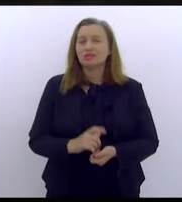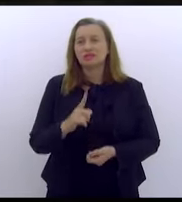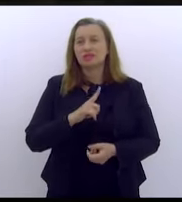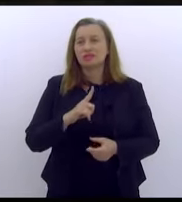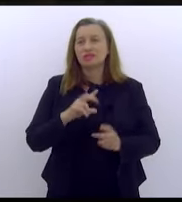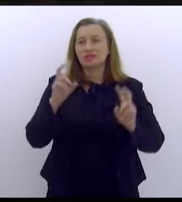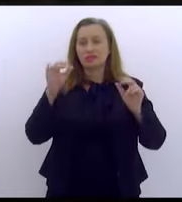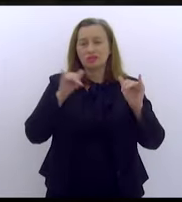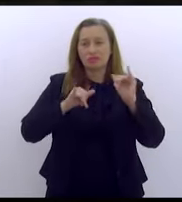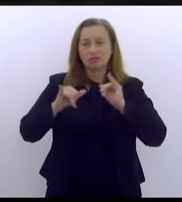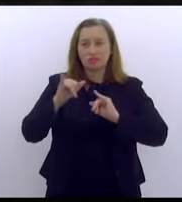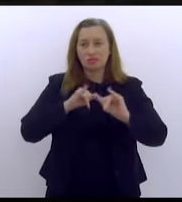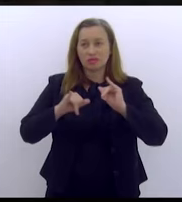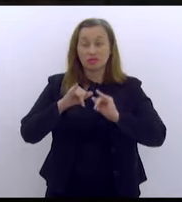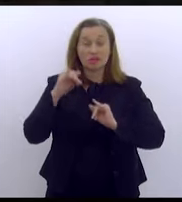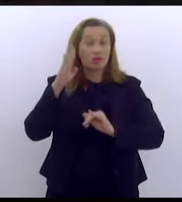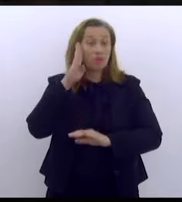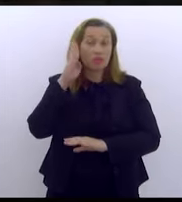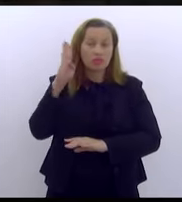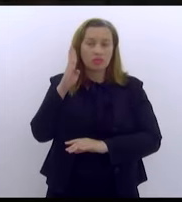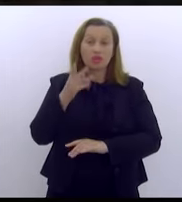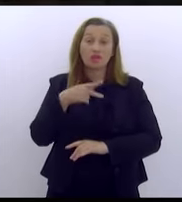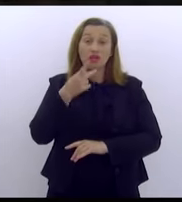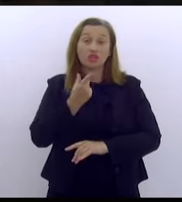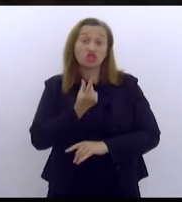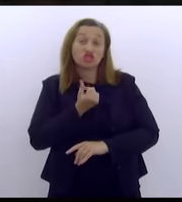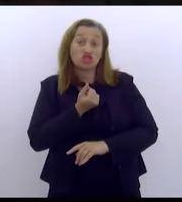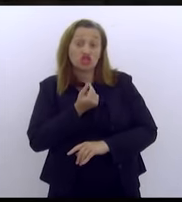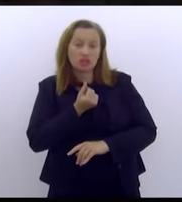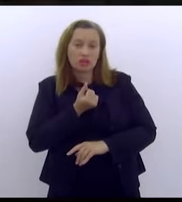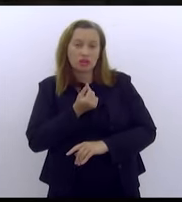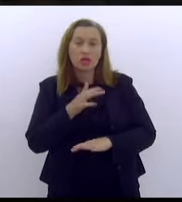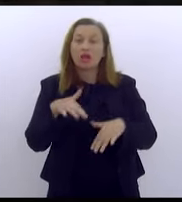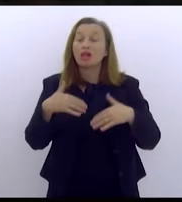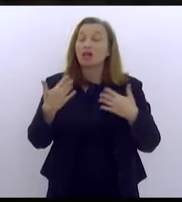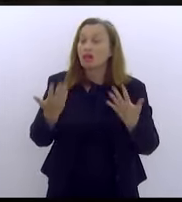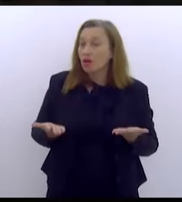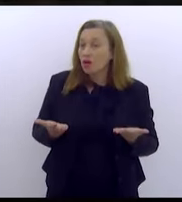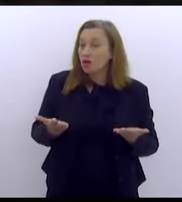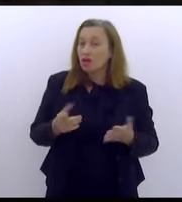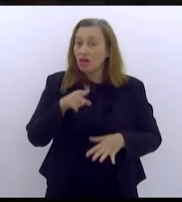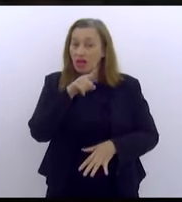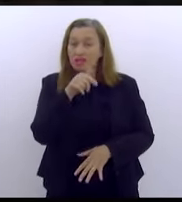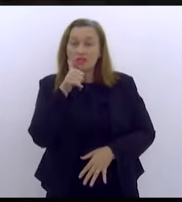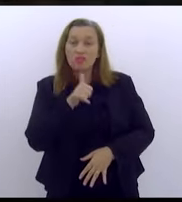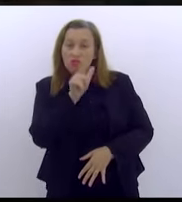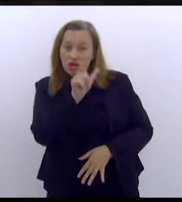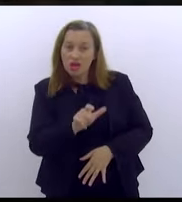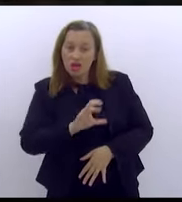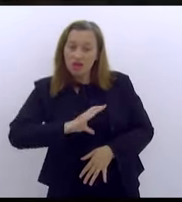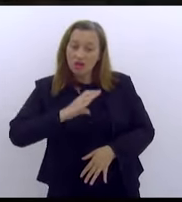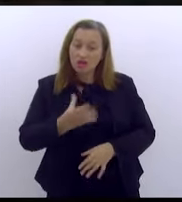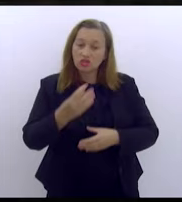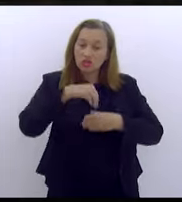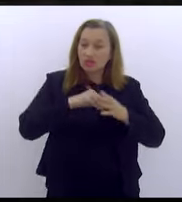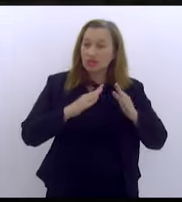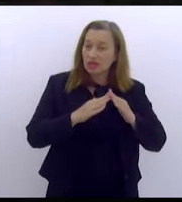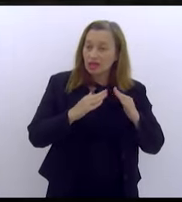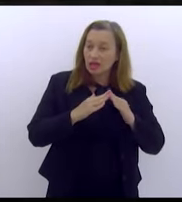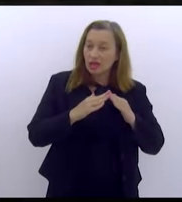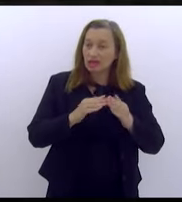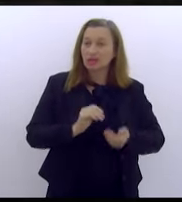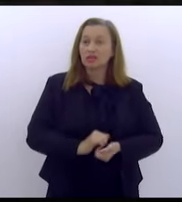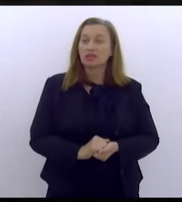nós é fundamental, porque a gente está falando de dinheiro. Então, enquanto essa guerreira que está dentro de casa faz com